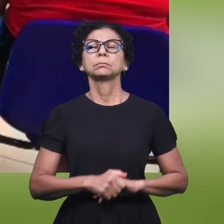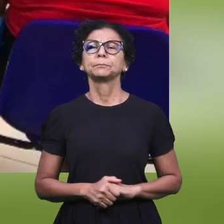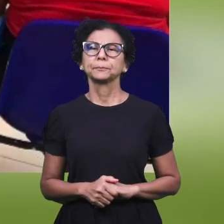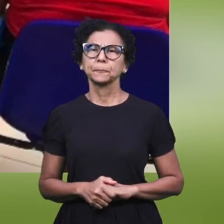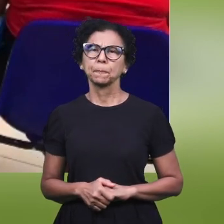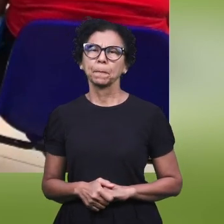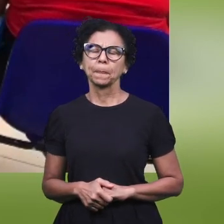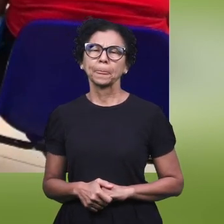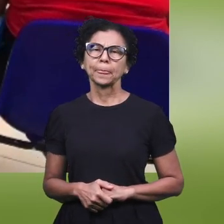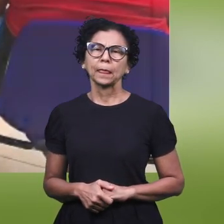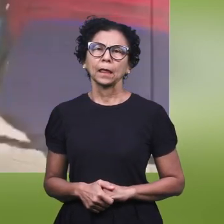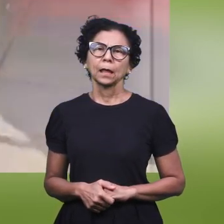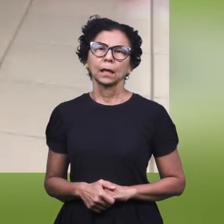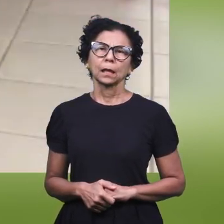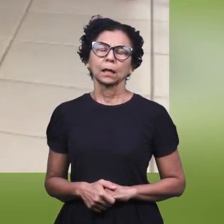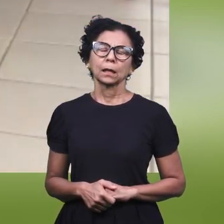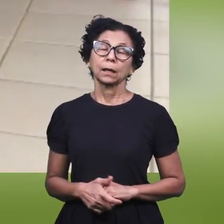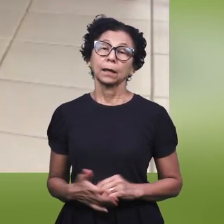prática também,